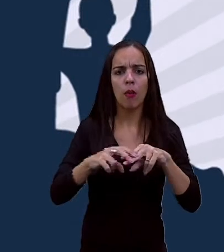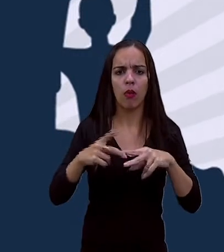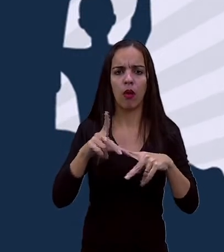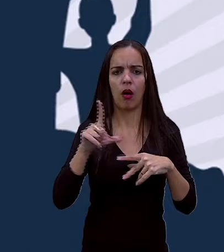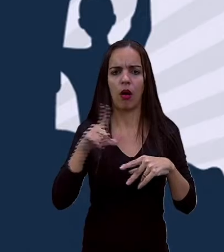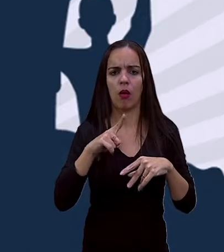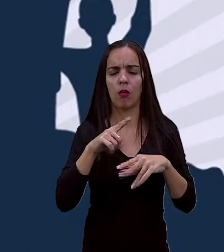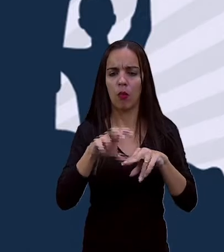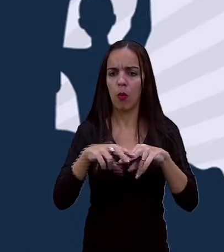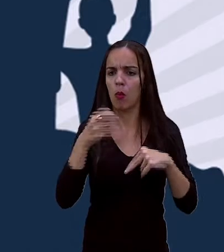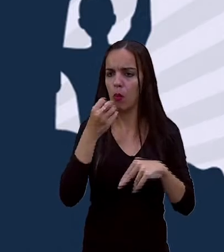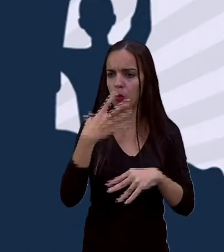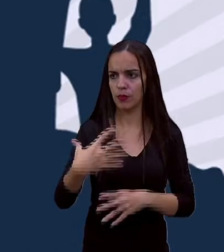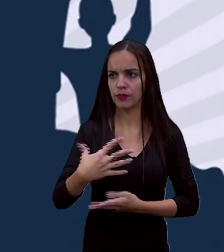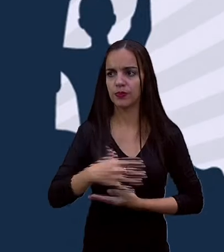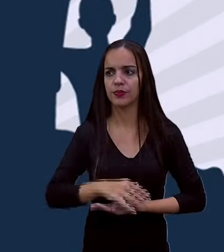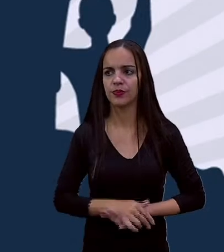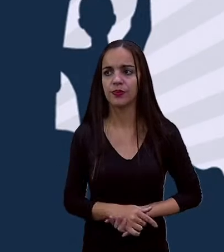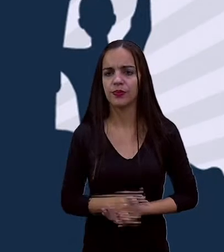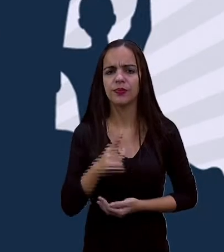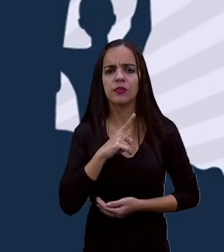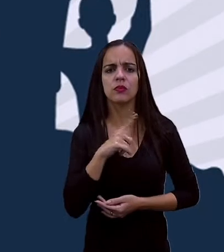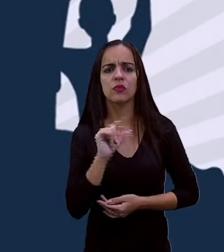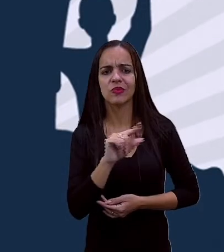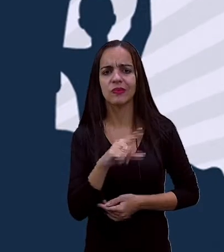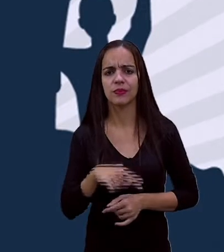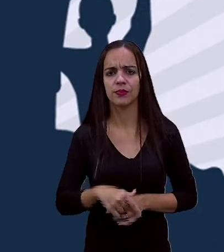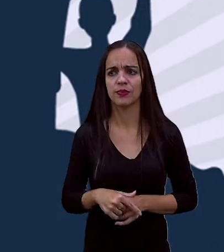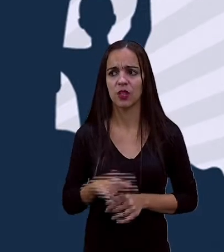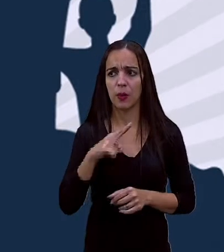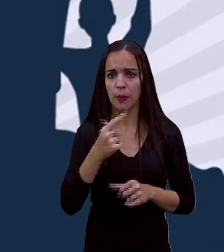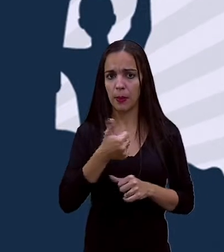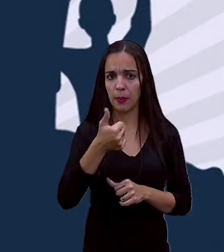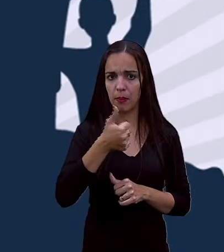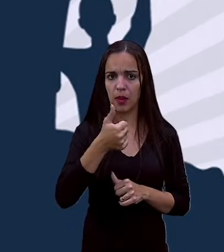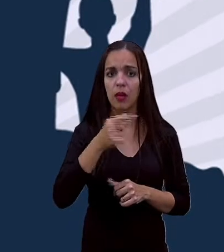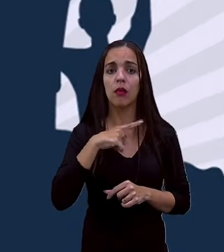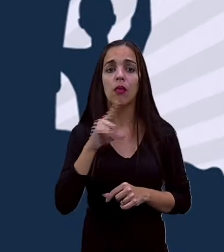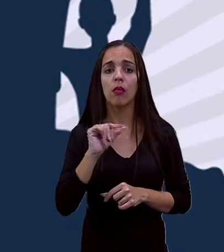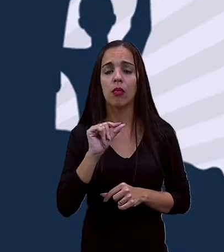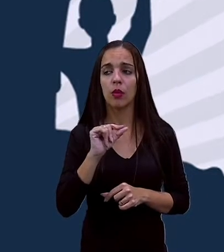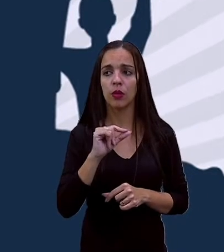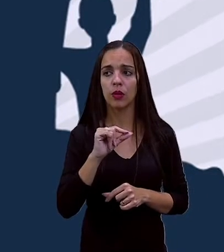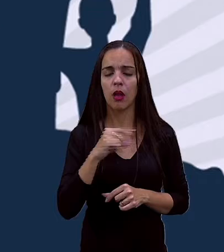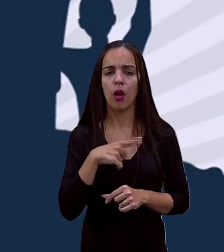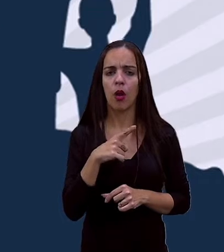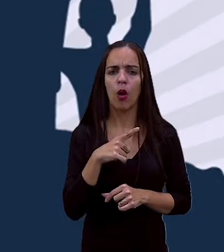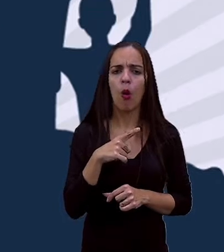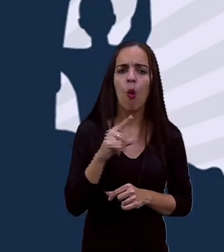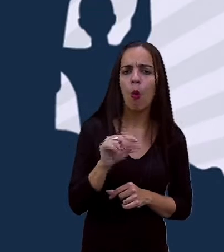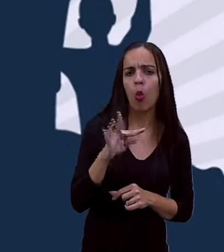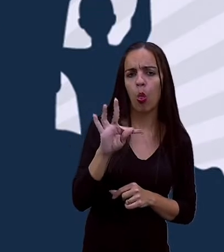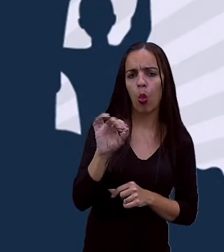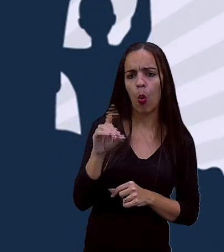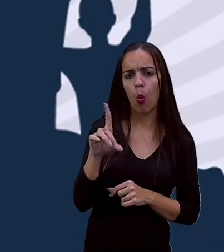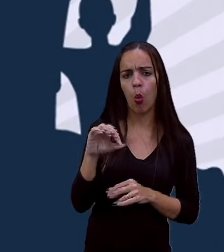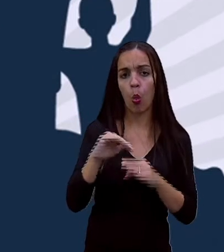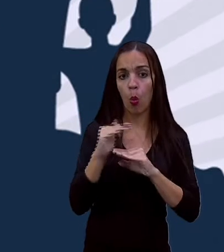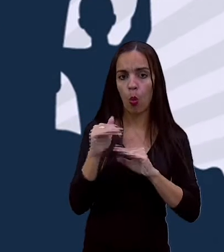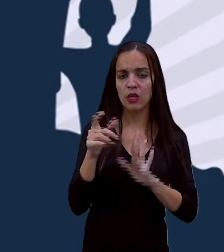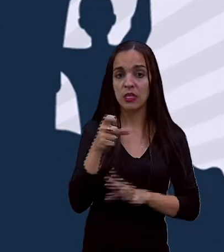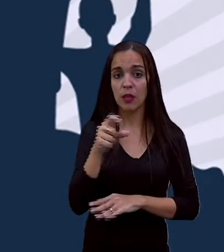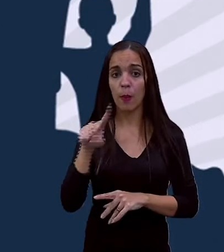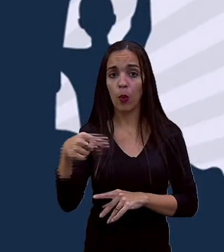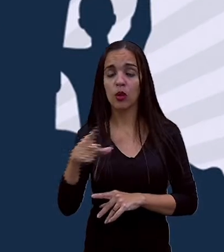pronome indefinido. Depois dele eu tenho o pronome oblíquo se e depois eu tenho o verbo. Então eu